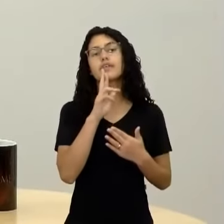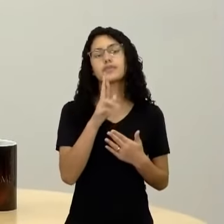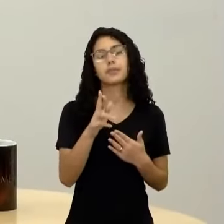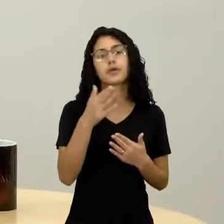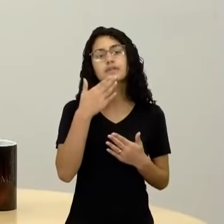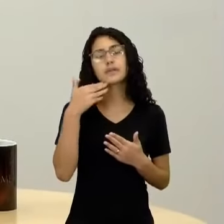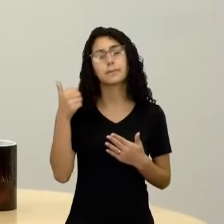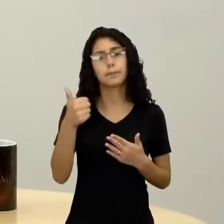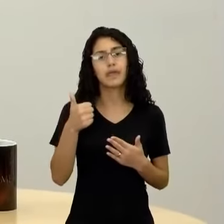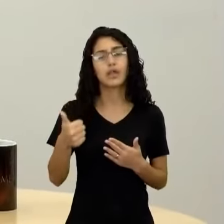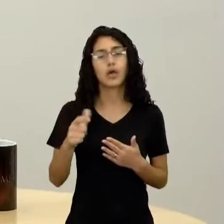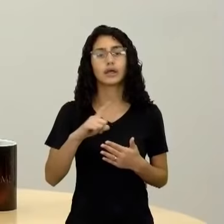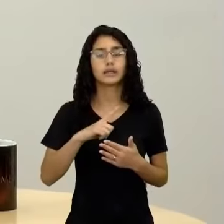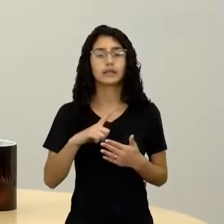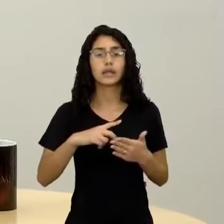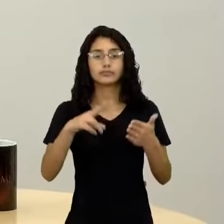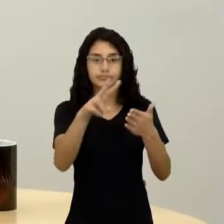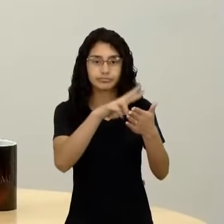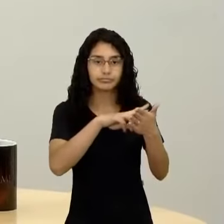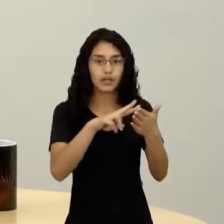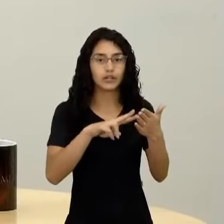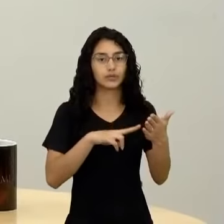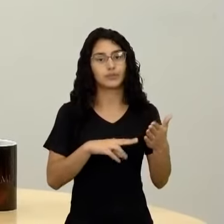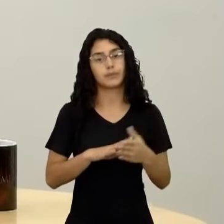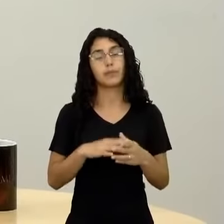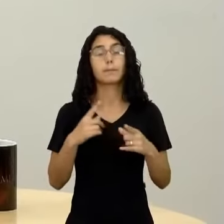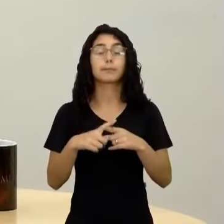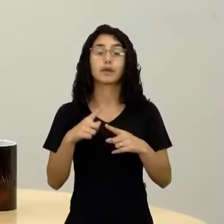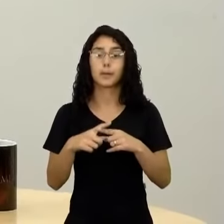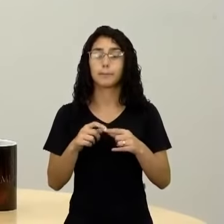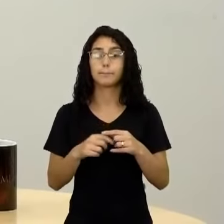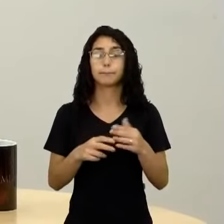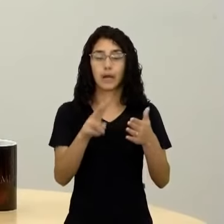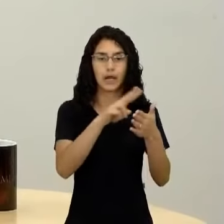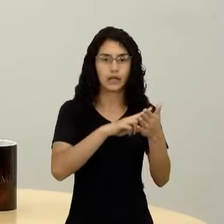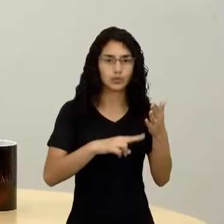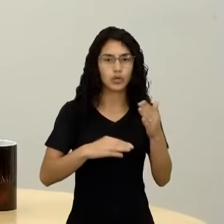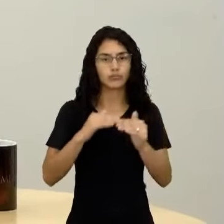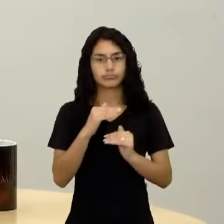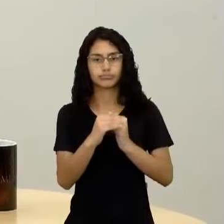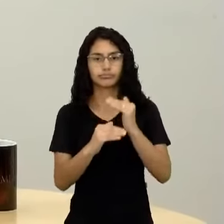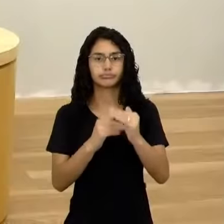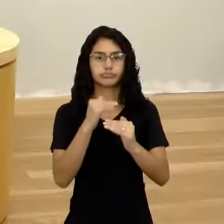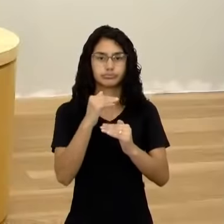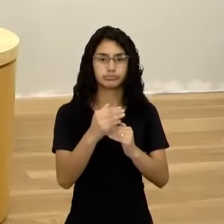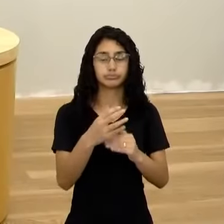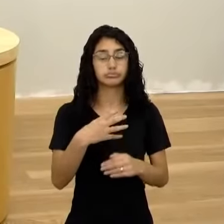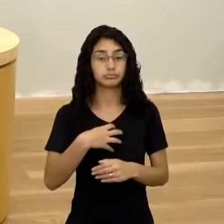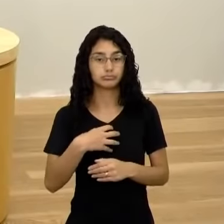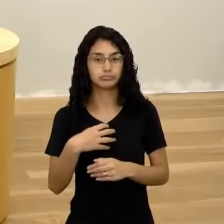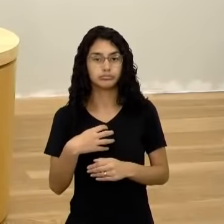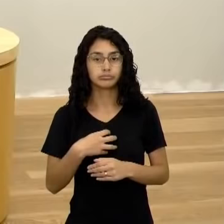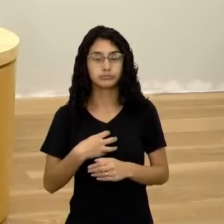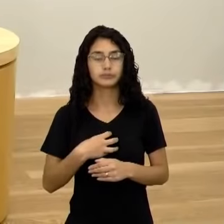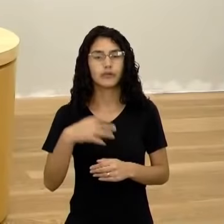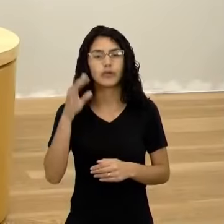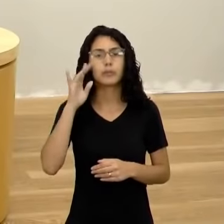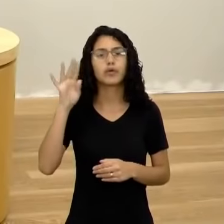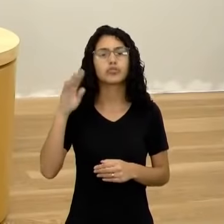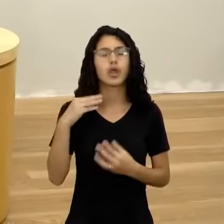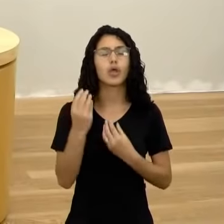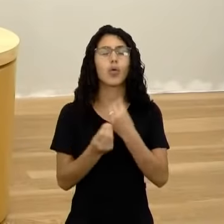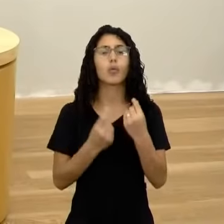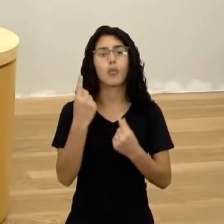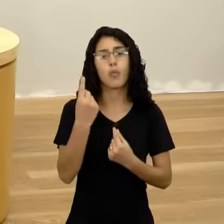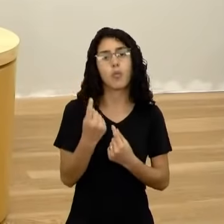melhora esteja aí né a leitura que ele faz dela porque a leitura é um processo né que o médico de simbolizar aquilo que a gente lê e como